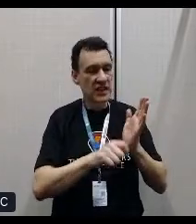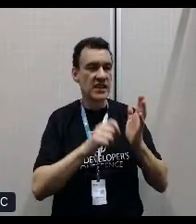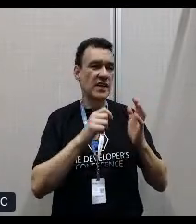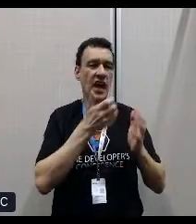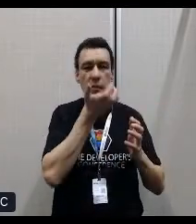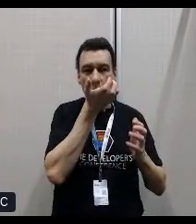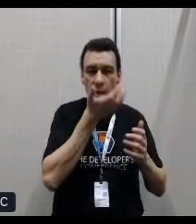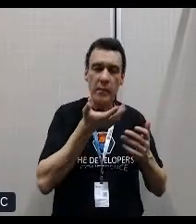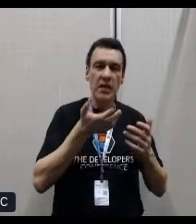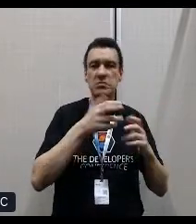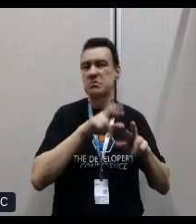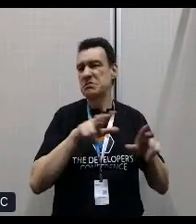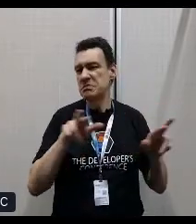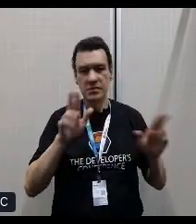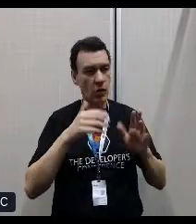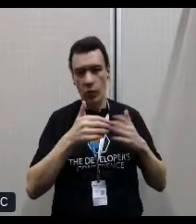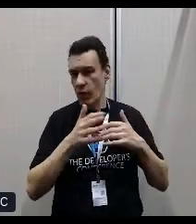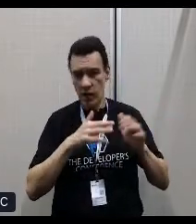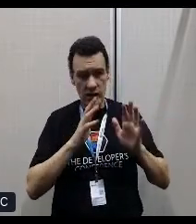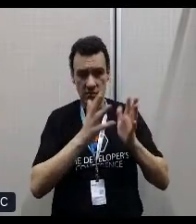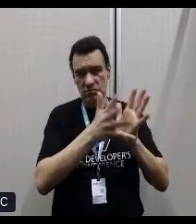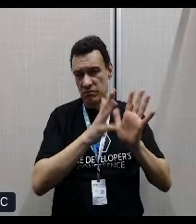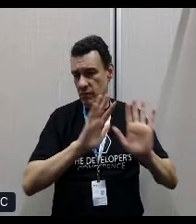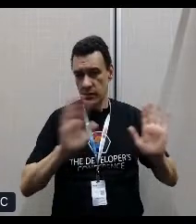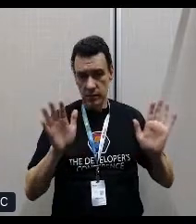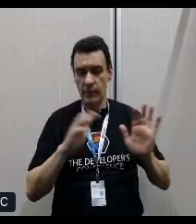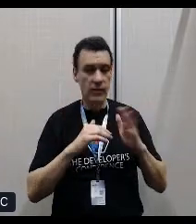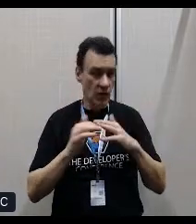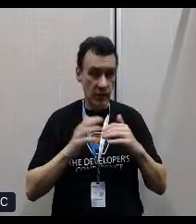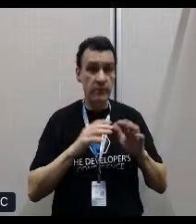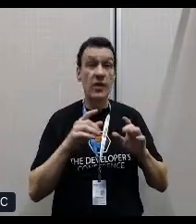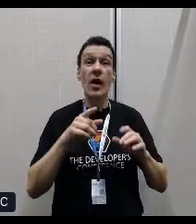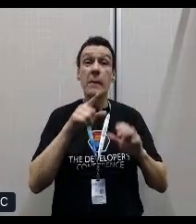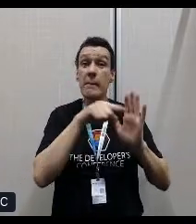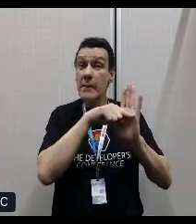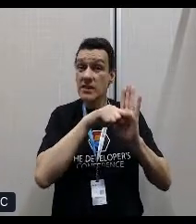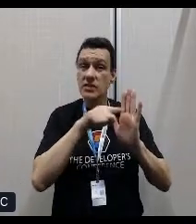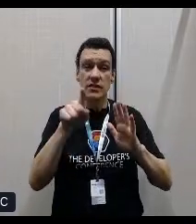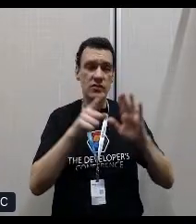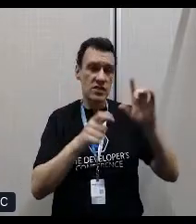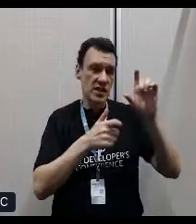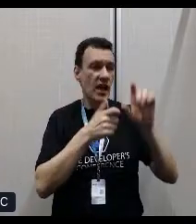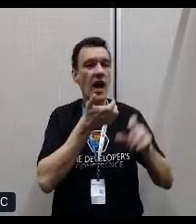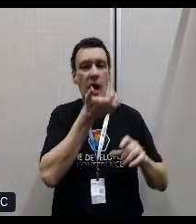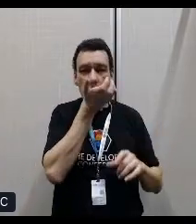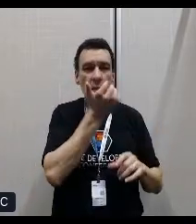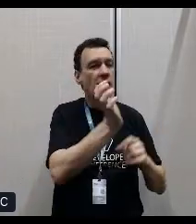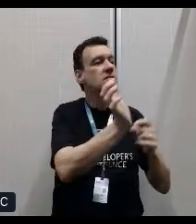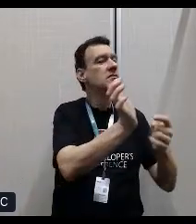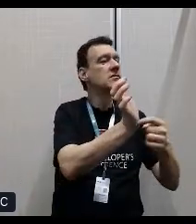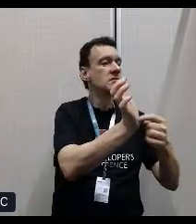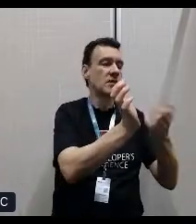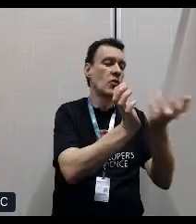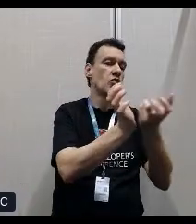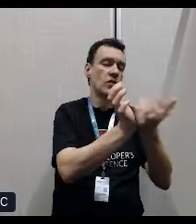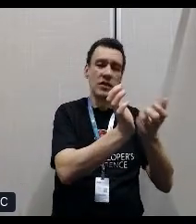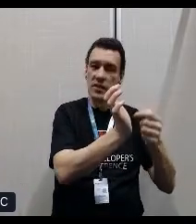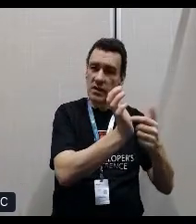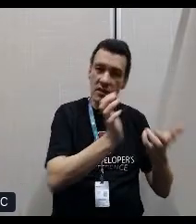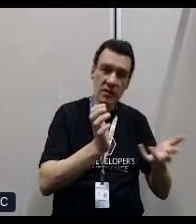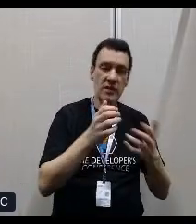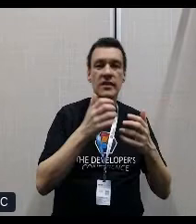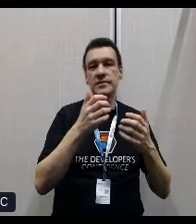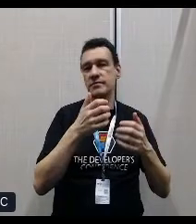pesquisa, grava um áudio como é que vai ser a pesquisa, deixa aquilo transcrito, dinamiza as formas de acesso ao